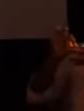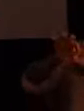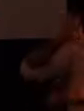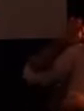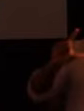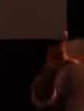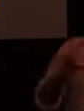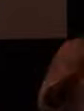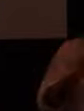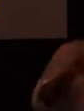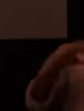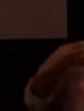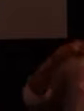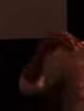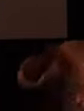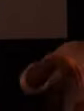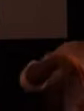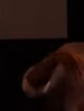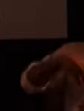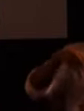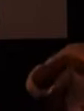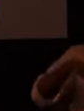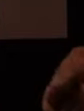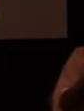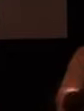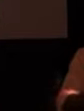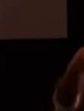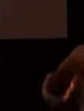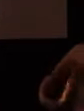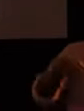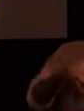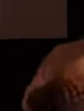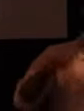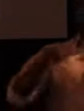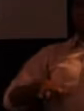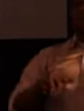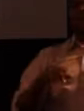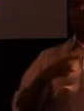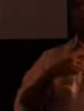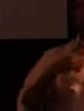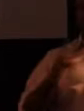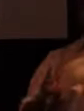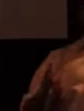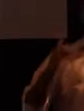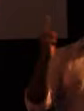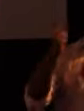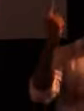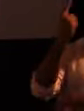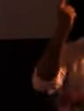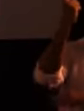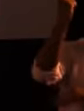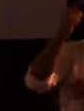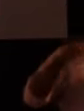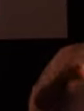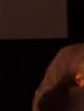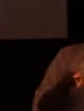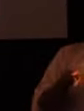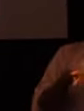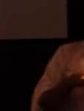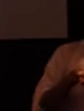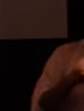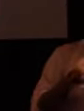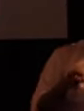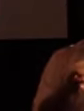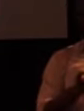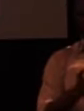certo? Até porque às vezes a gente tem aquele apartamento que tem um pé direito mais alto, né? A gente tem um térreo que às vezes também